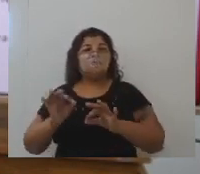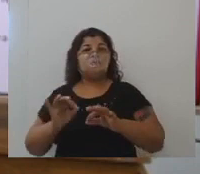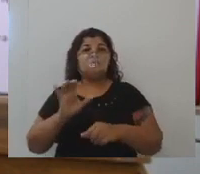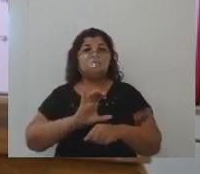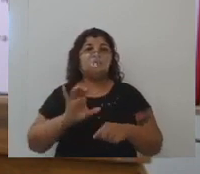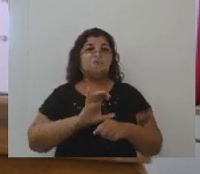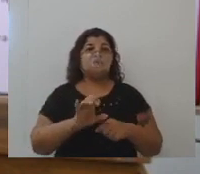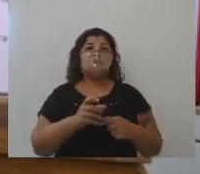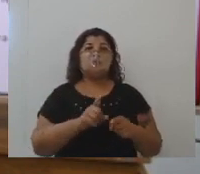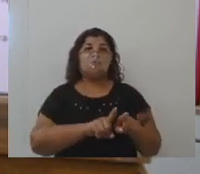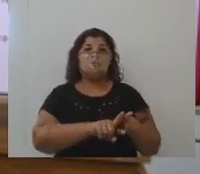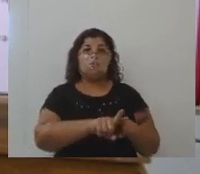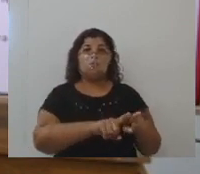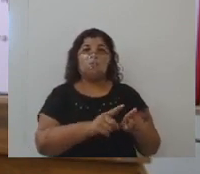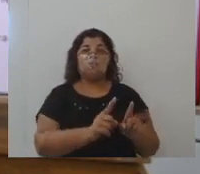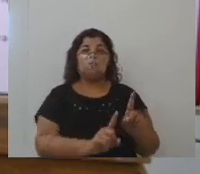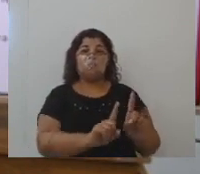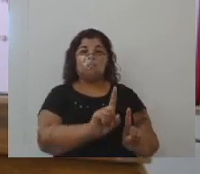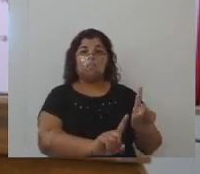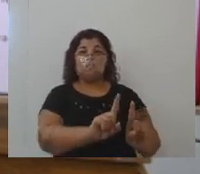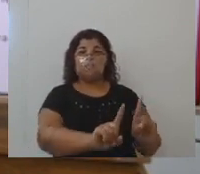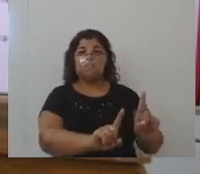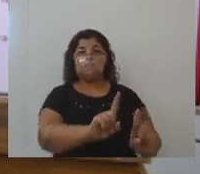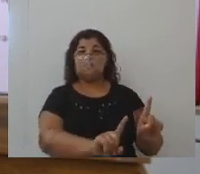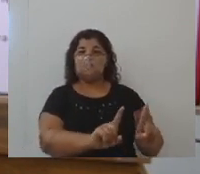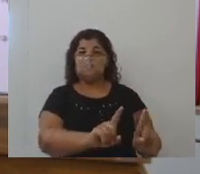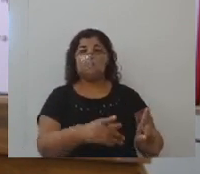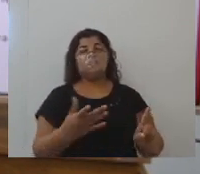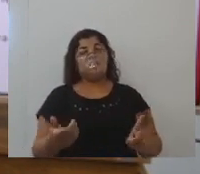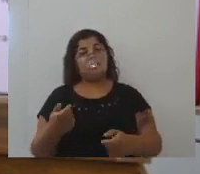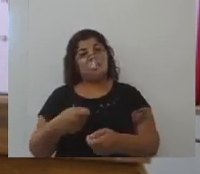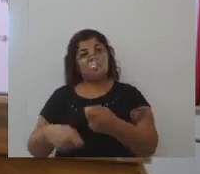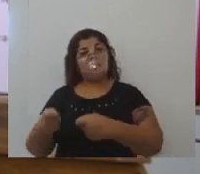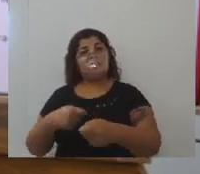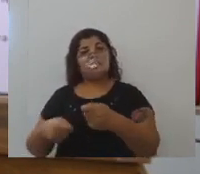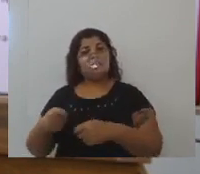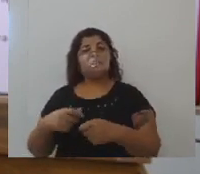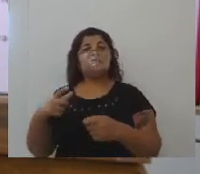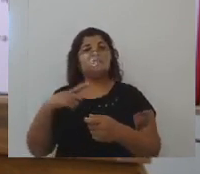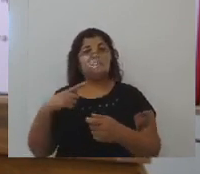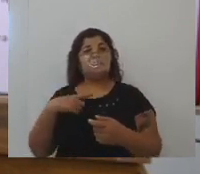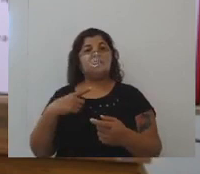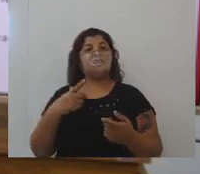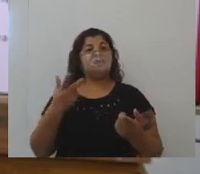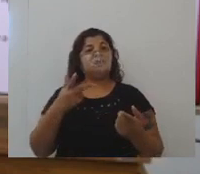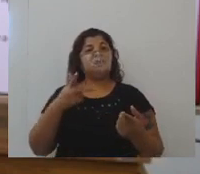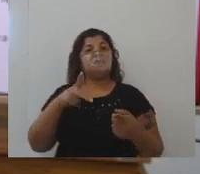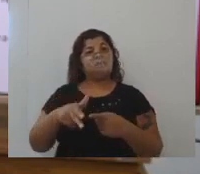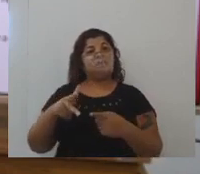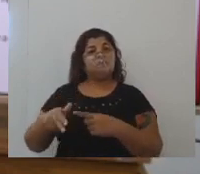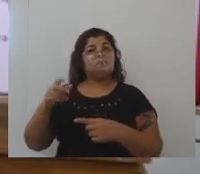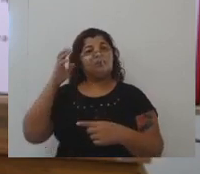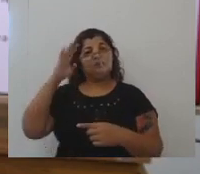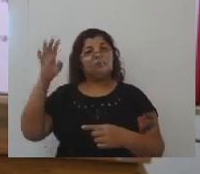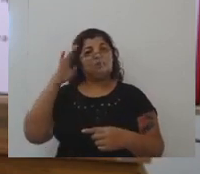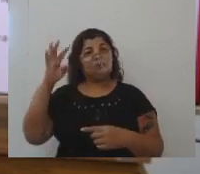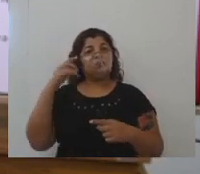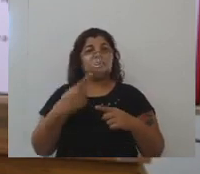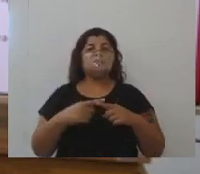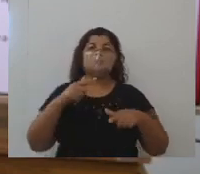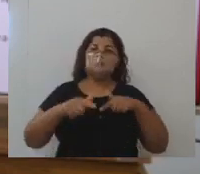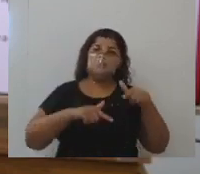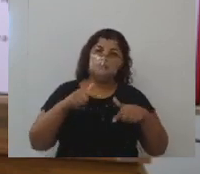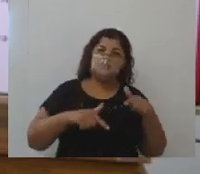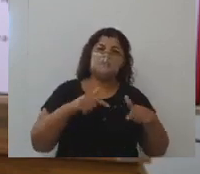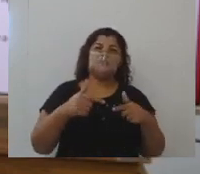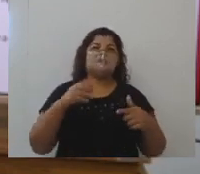mais concorridos. Então o capitalismo tem sim a ver com sonhos, porque a gente trabalha, porque a gente sonha em ter uma